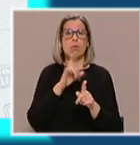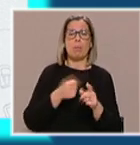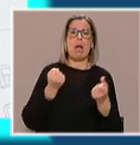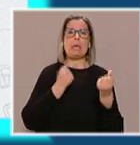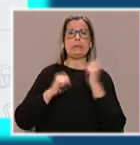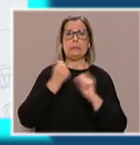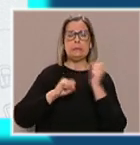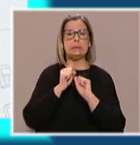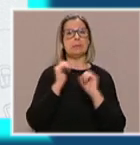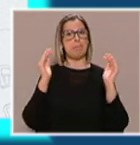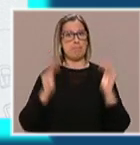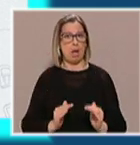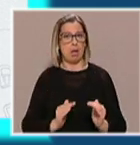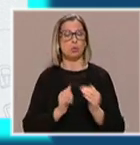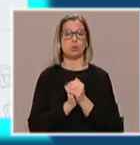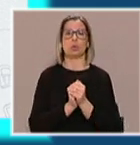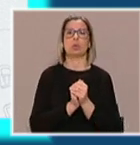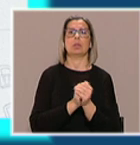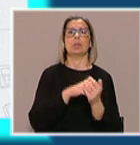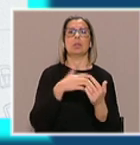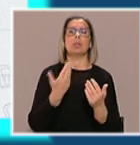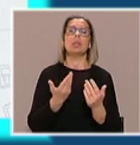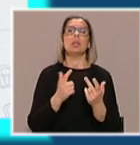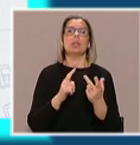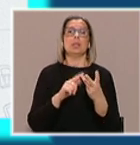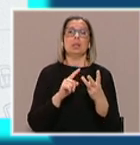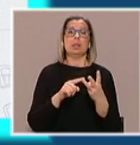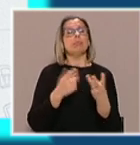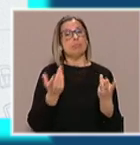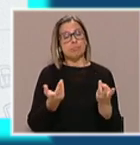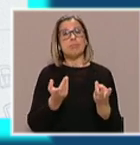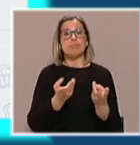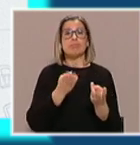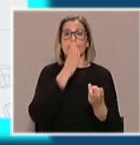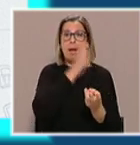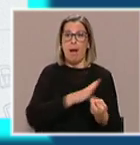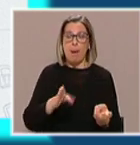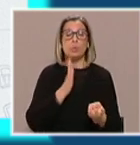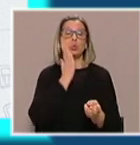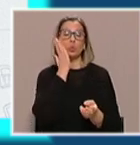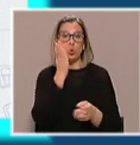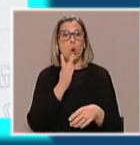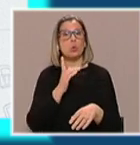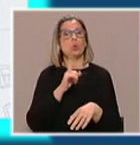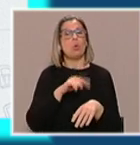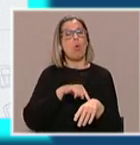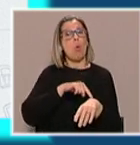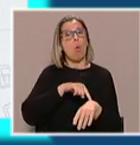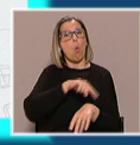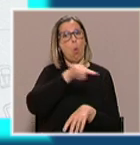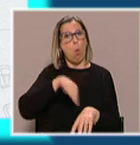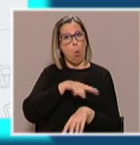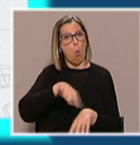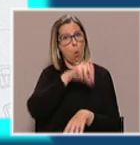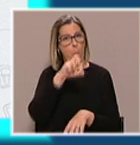de stress. Manter uma rotina de sono, para além de dormir 8 horas por noite,